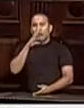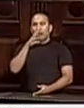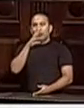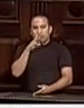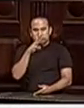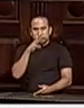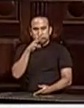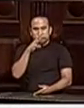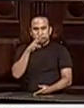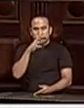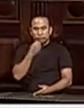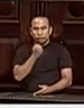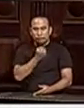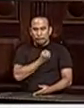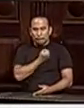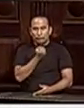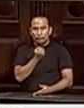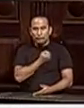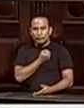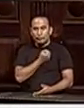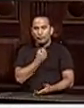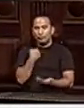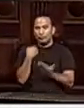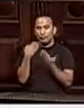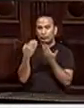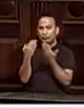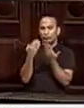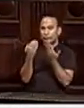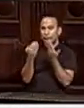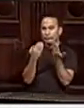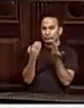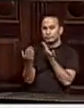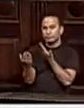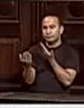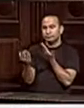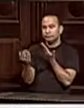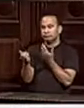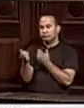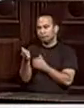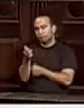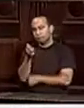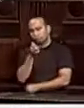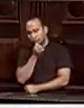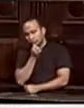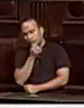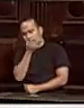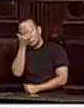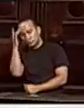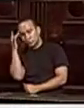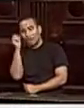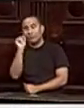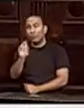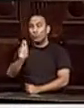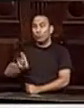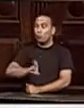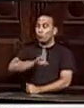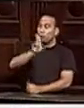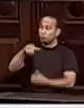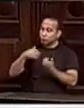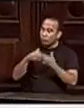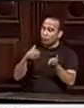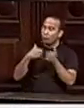E números astronômicos que significa exatamente a infelicidade daquele que depende